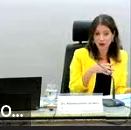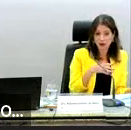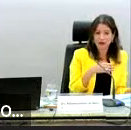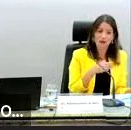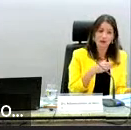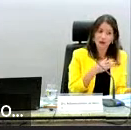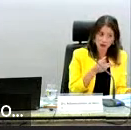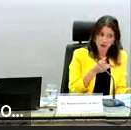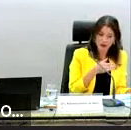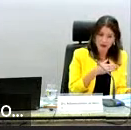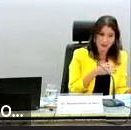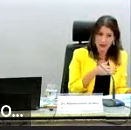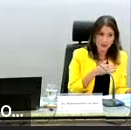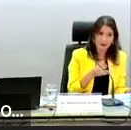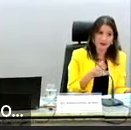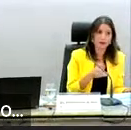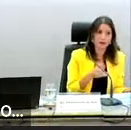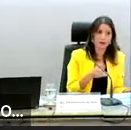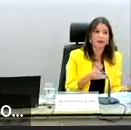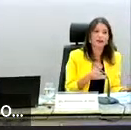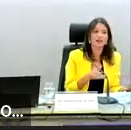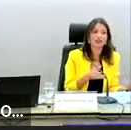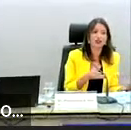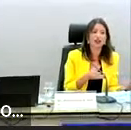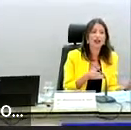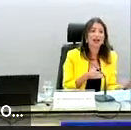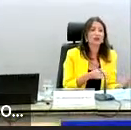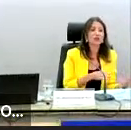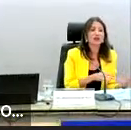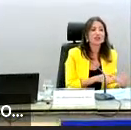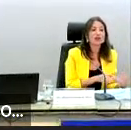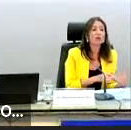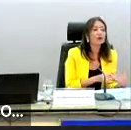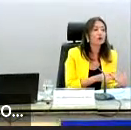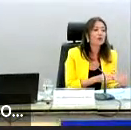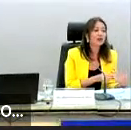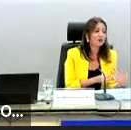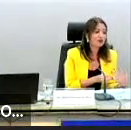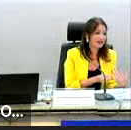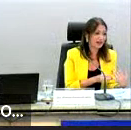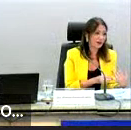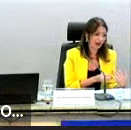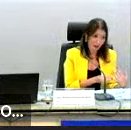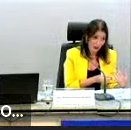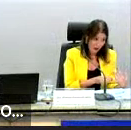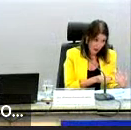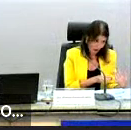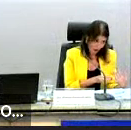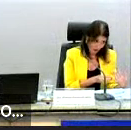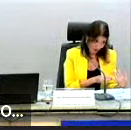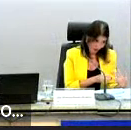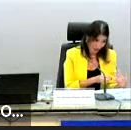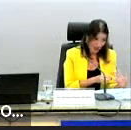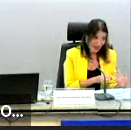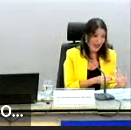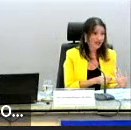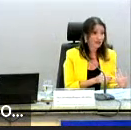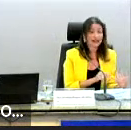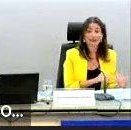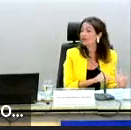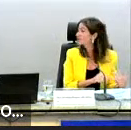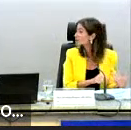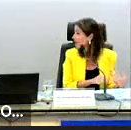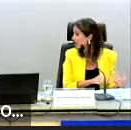até hoje, né? não só no início da pandemia, porque a situação persiste, as mulheres têm muito menos acesso a alimentos.